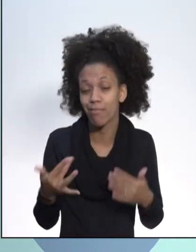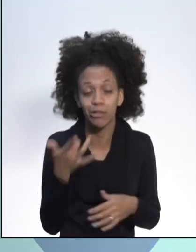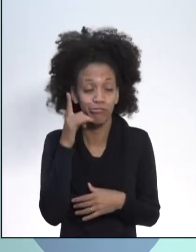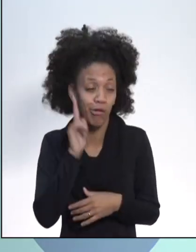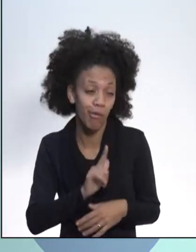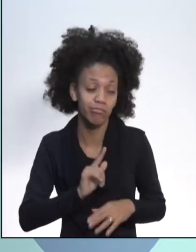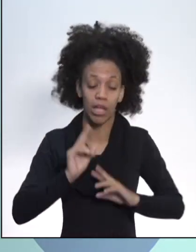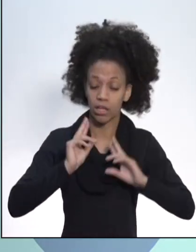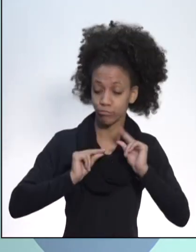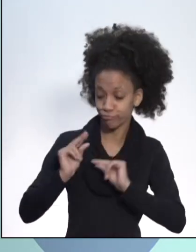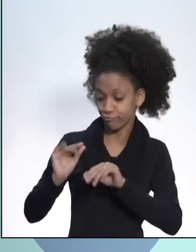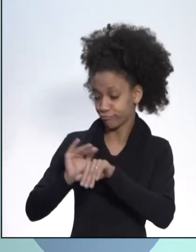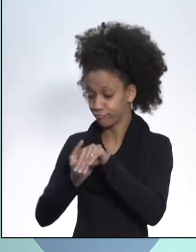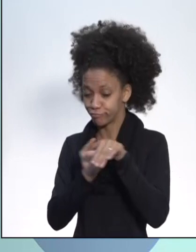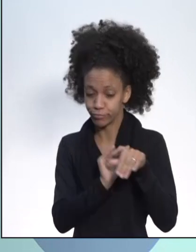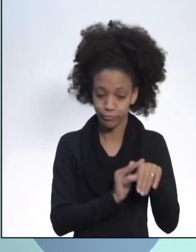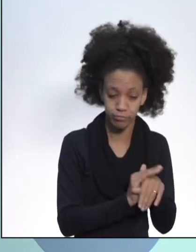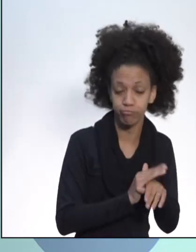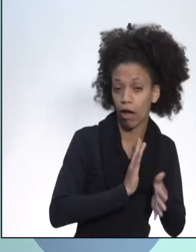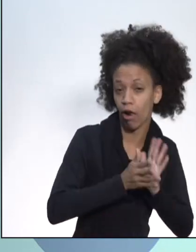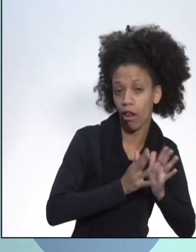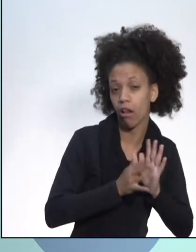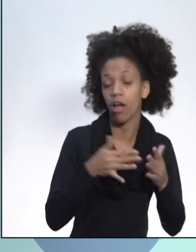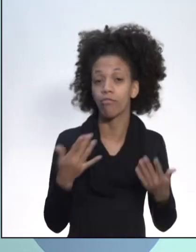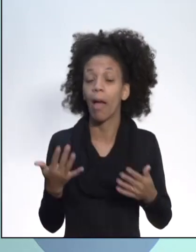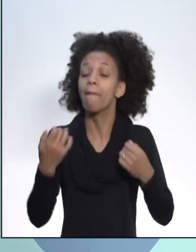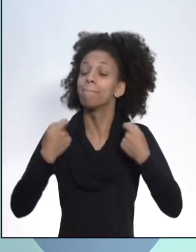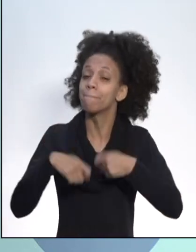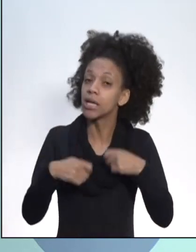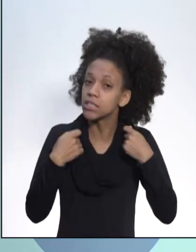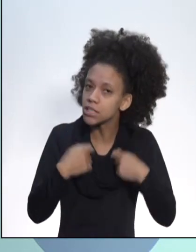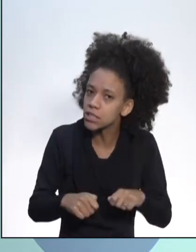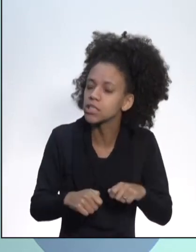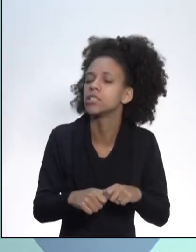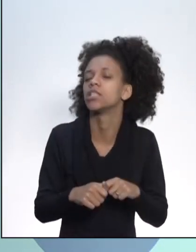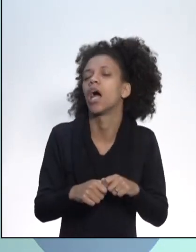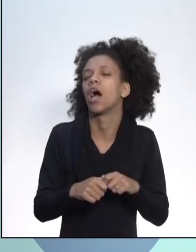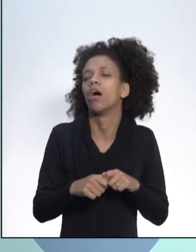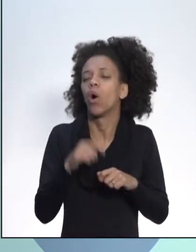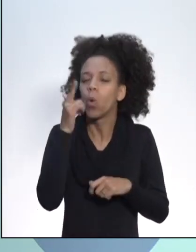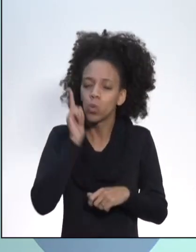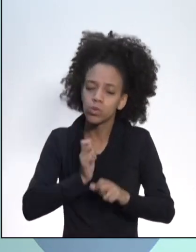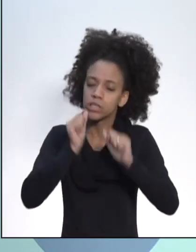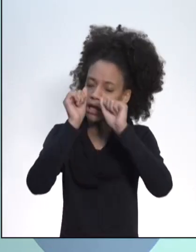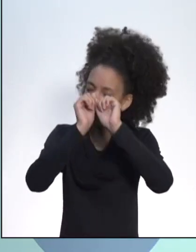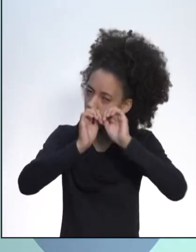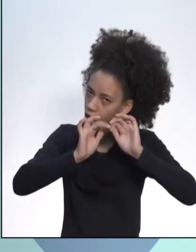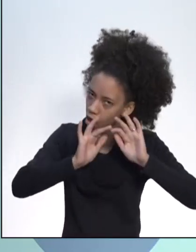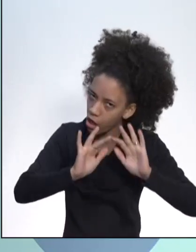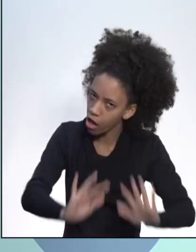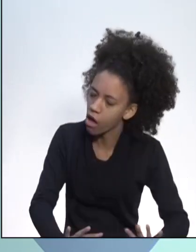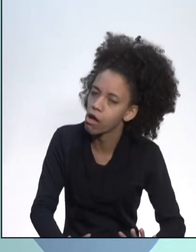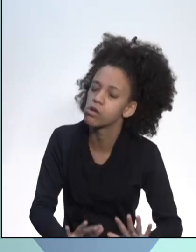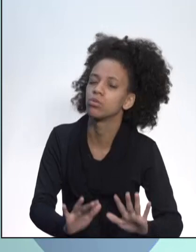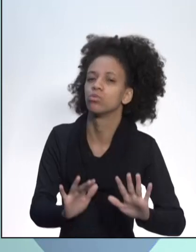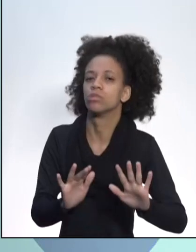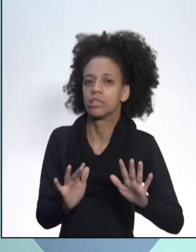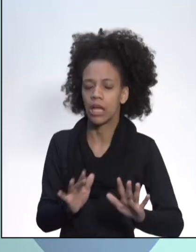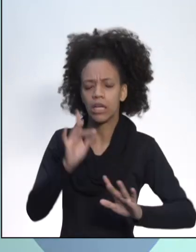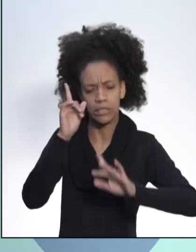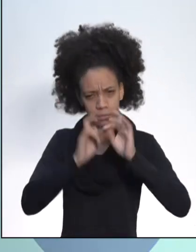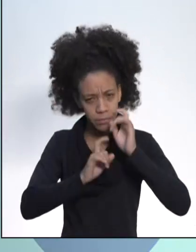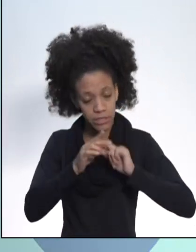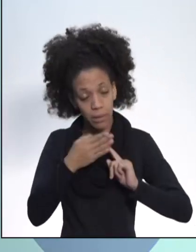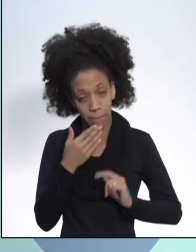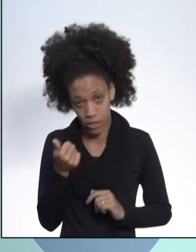possa auxiliar, então você precisa conseguir deixar claro e saber se expressar melhor. Isso é